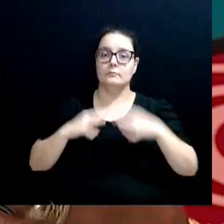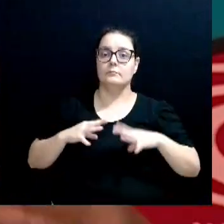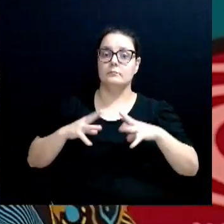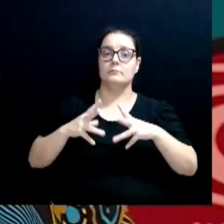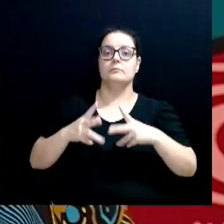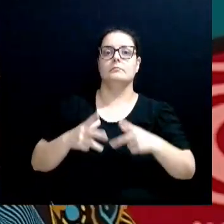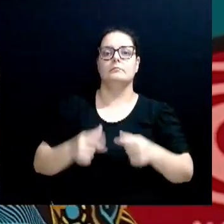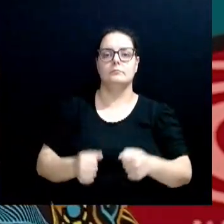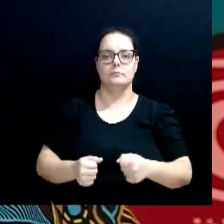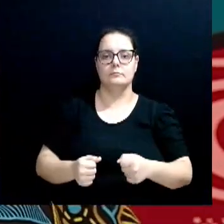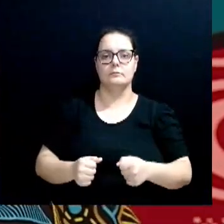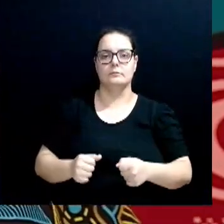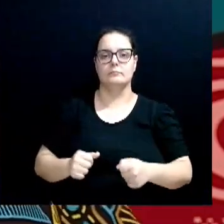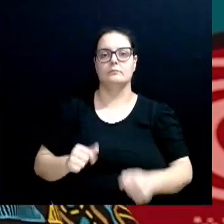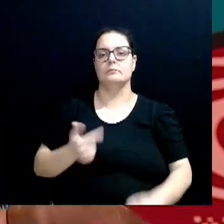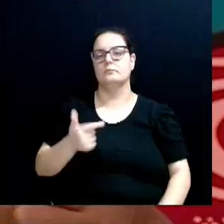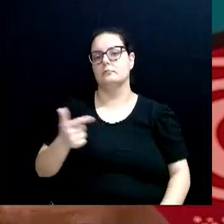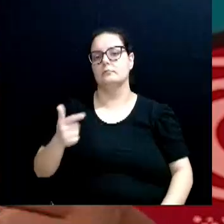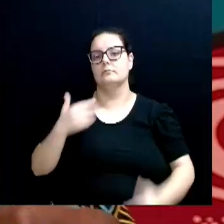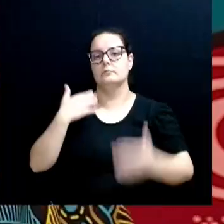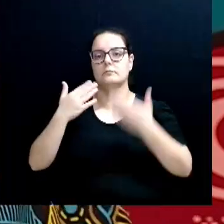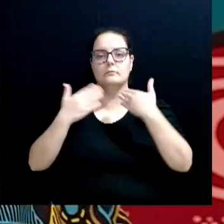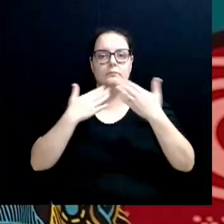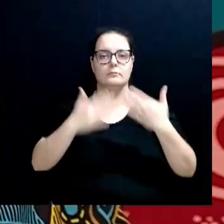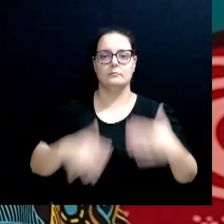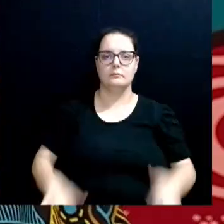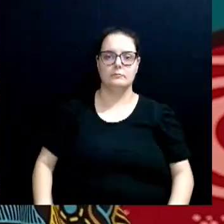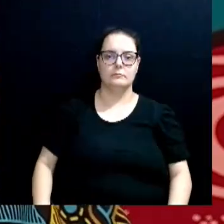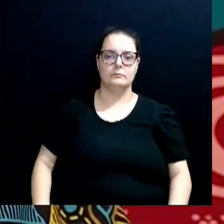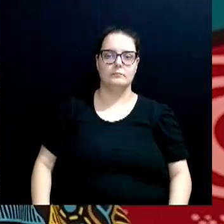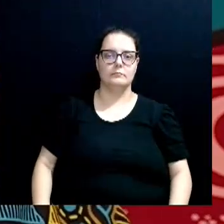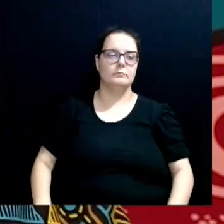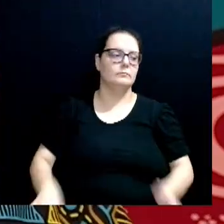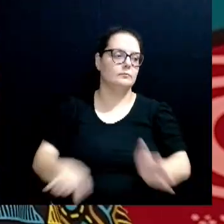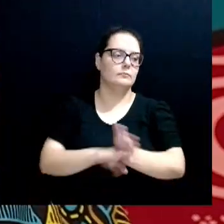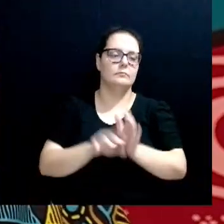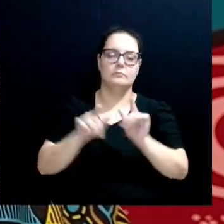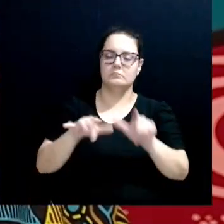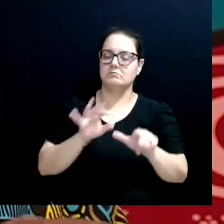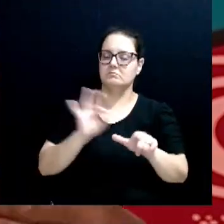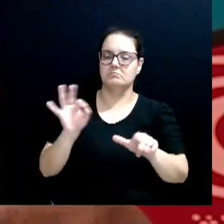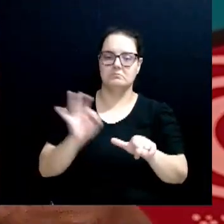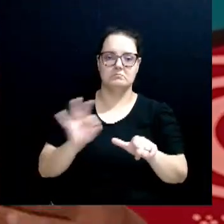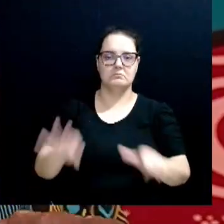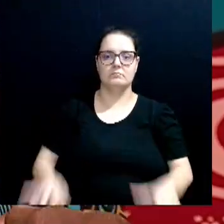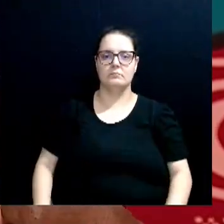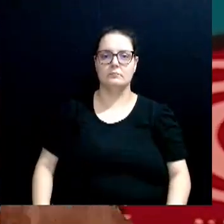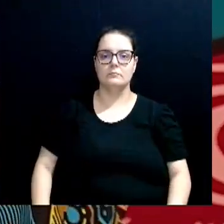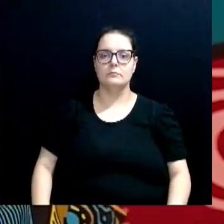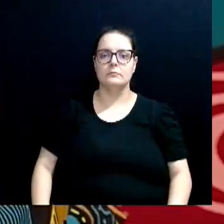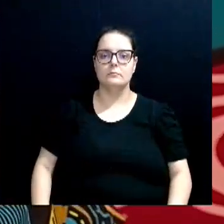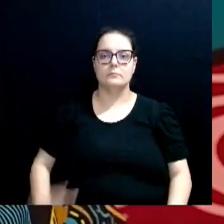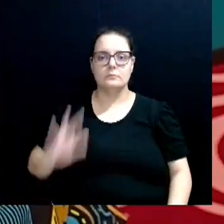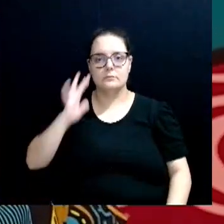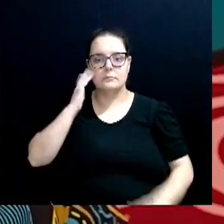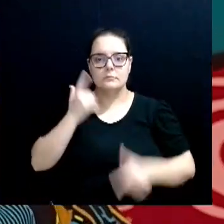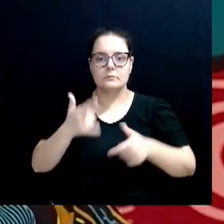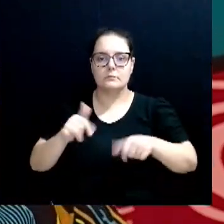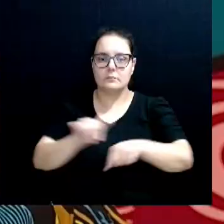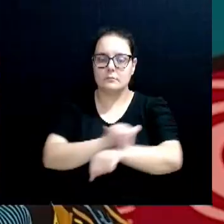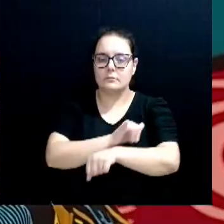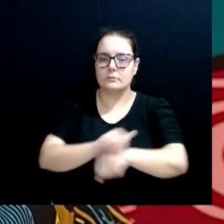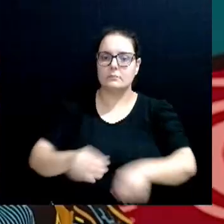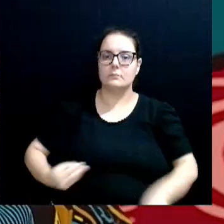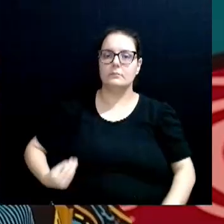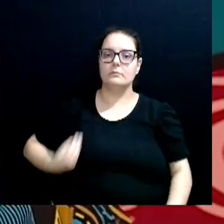Sem diálogo, a gente não chega a lugar nenhum. Acho que a grande estratégia da vida é